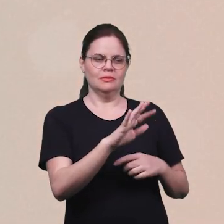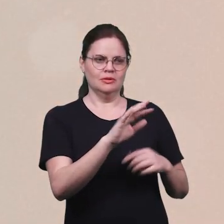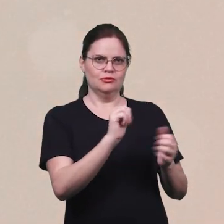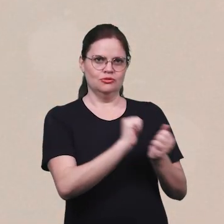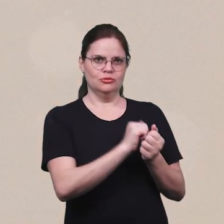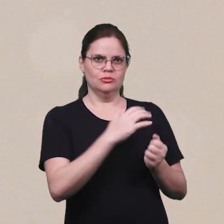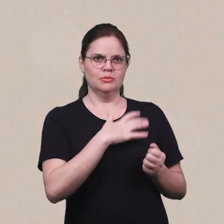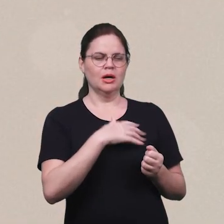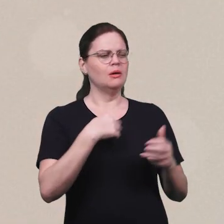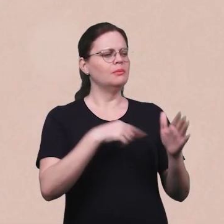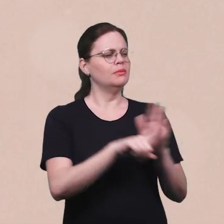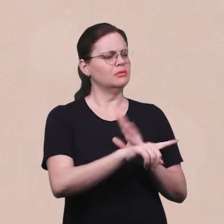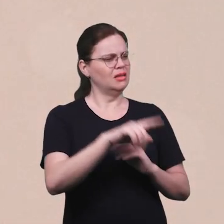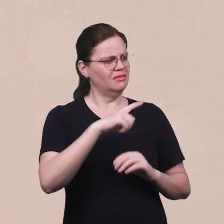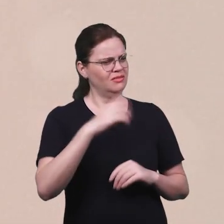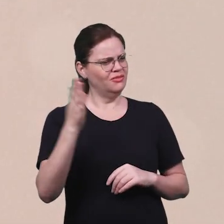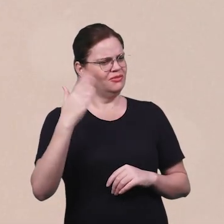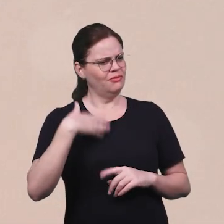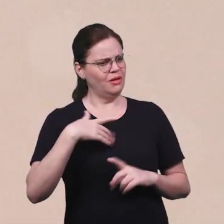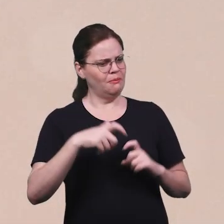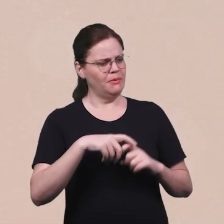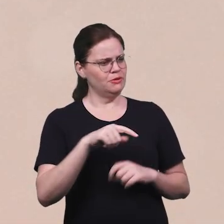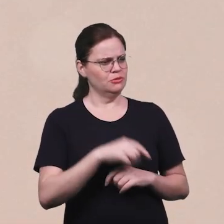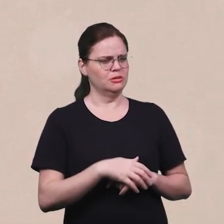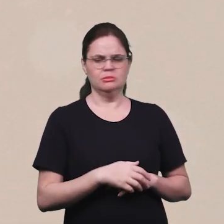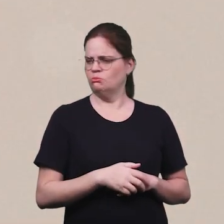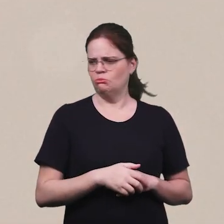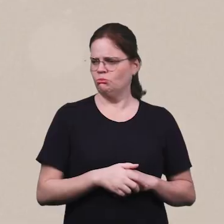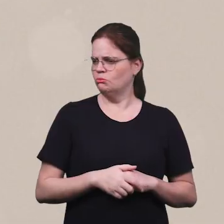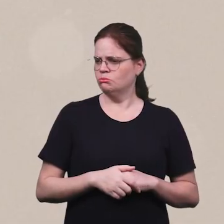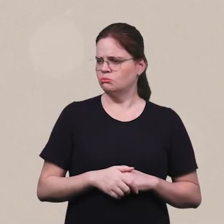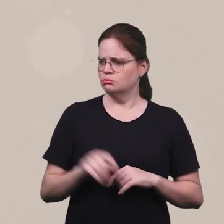tinha chegado algum médico ali. Ela falou: não vi.